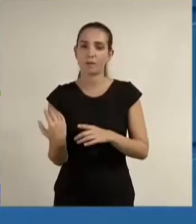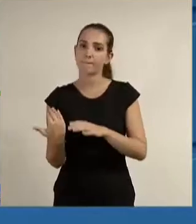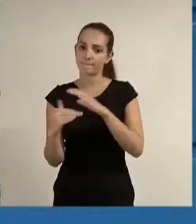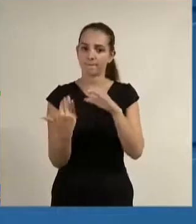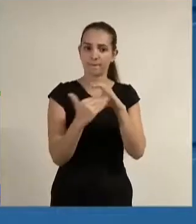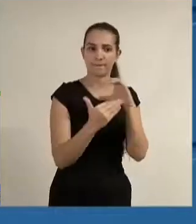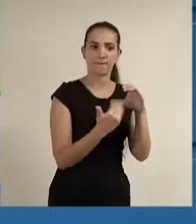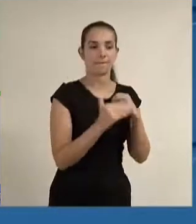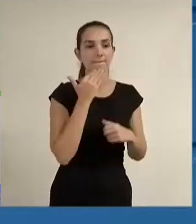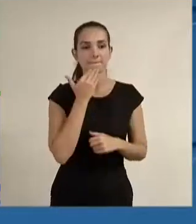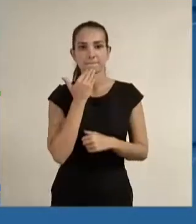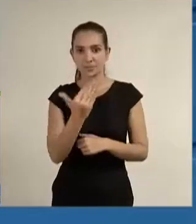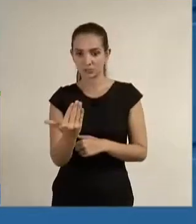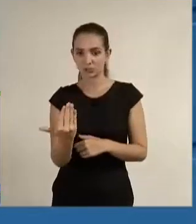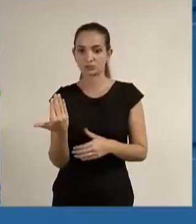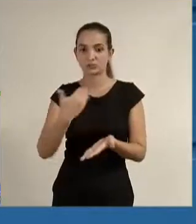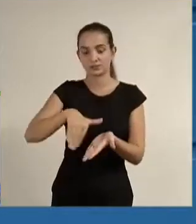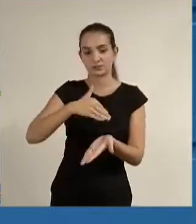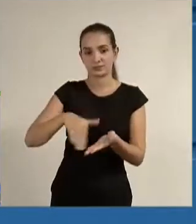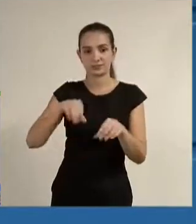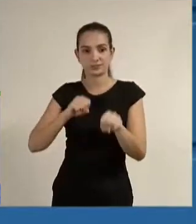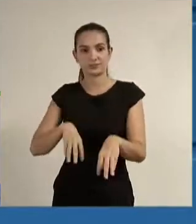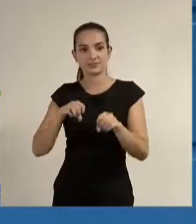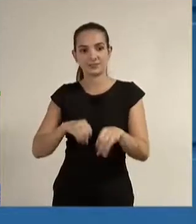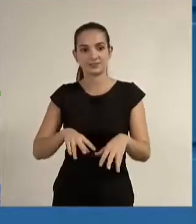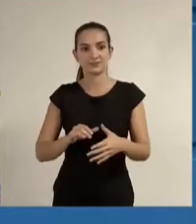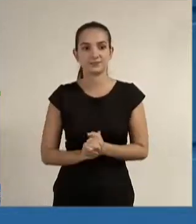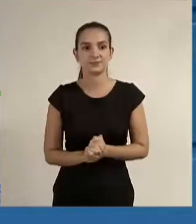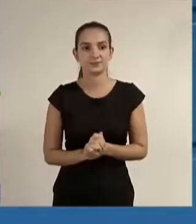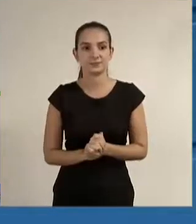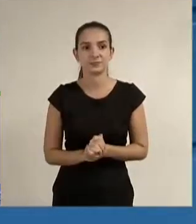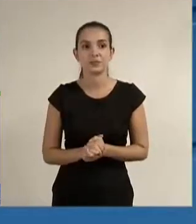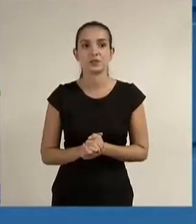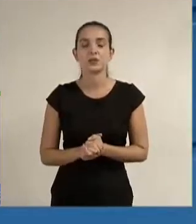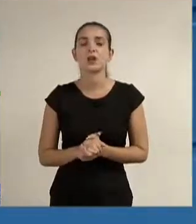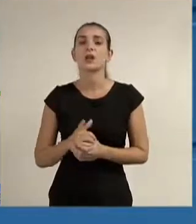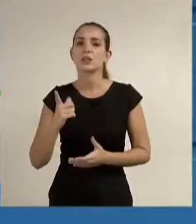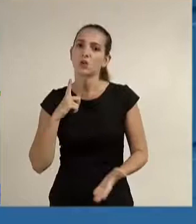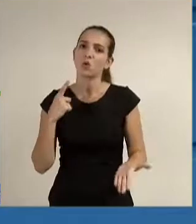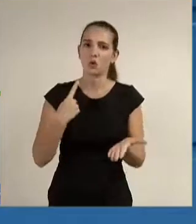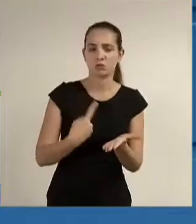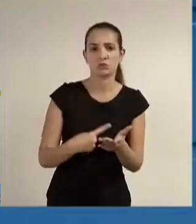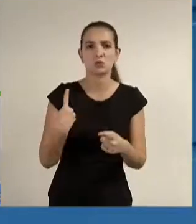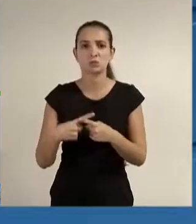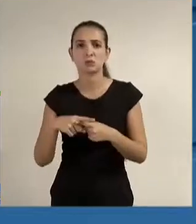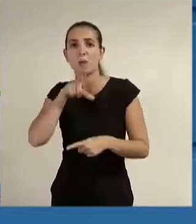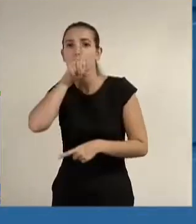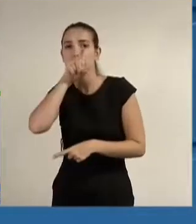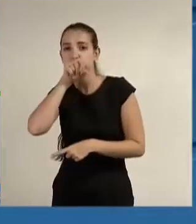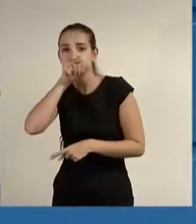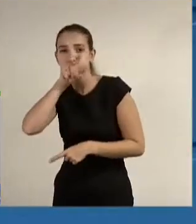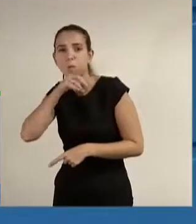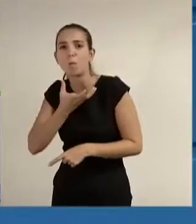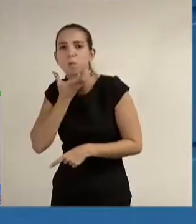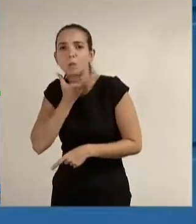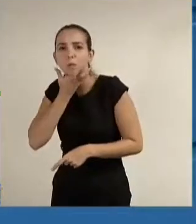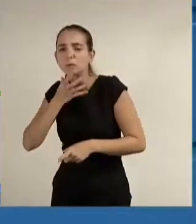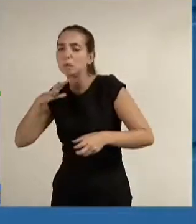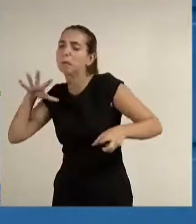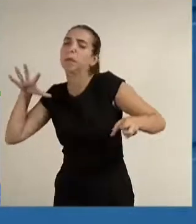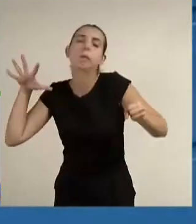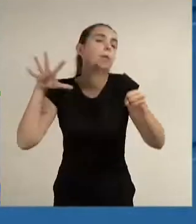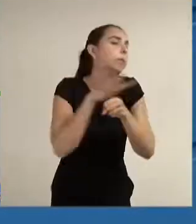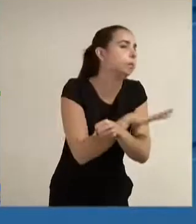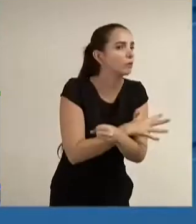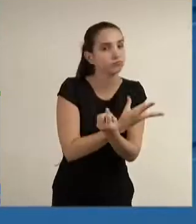o pedido à Secretaria de Educação. A demanda surgiu diante da infestação de pombos, os quais se instalaram na edificação